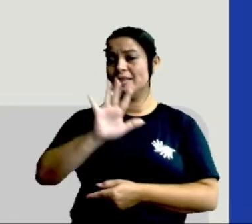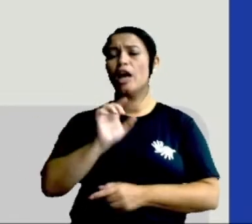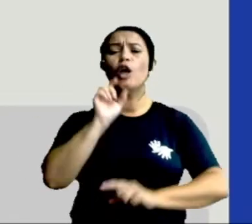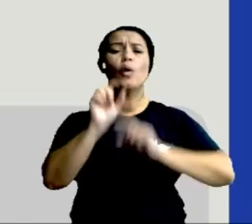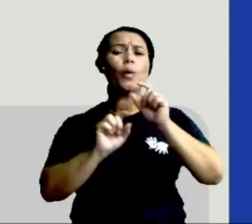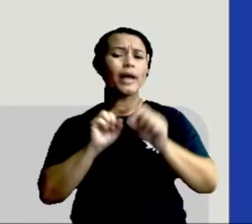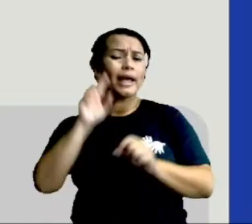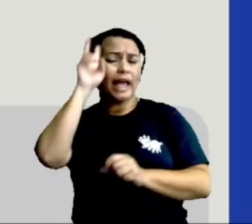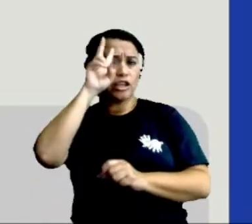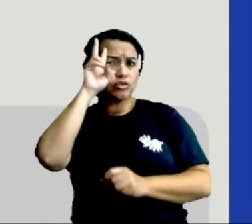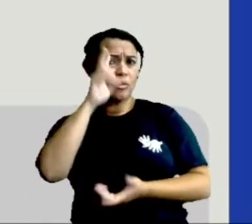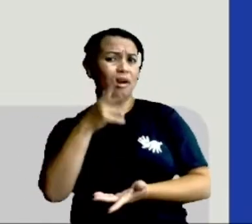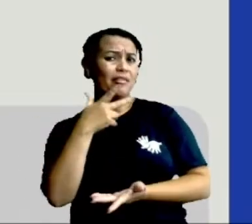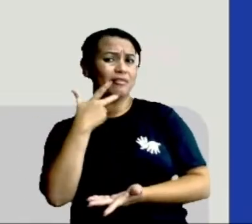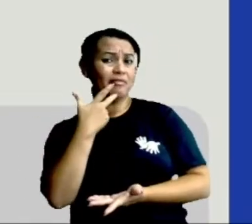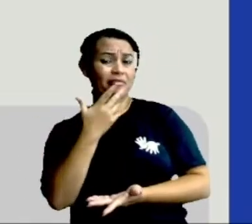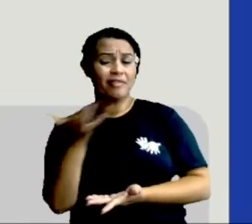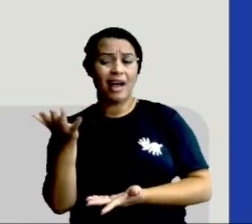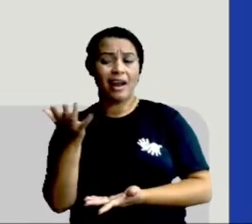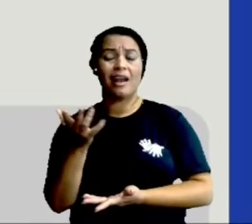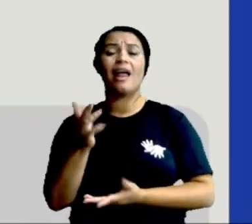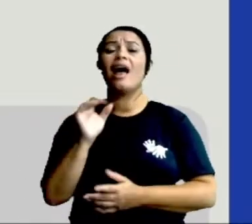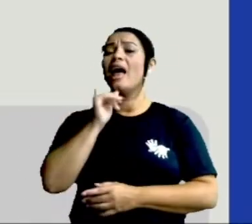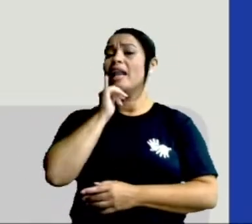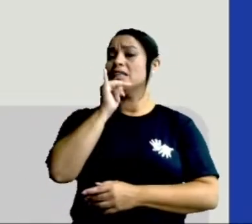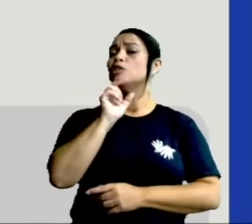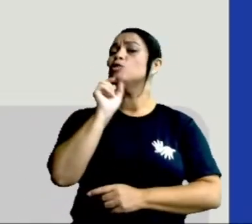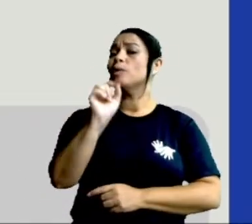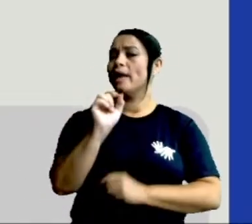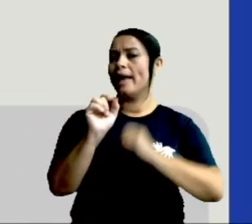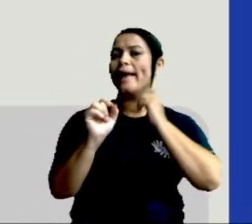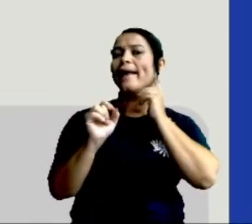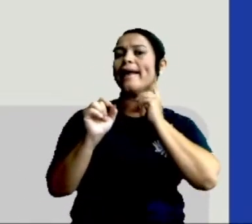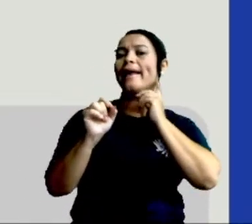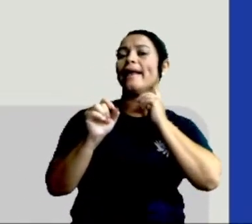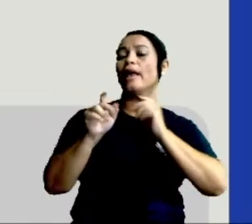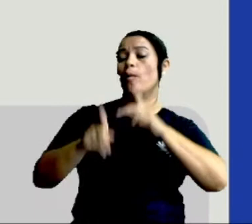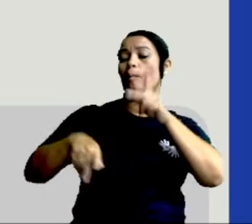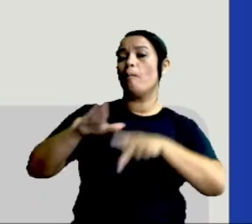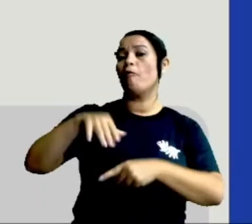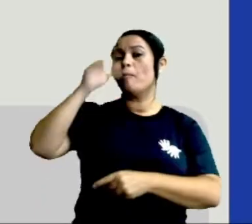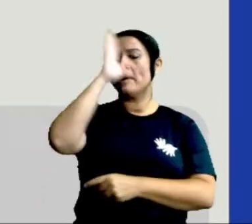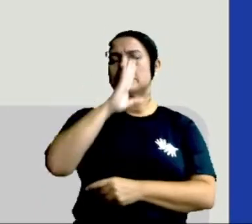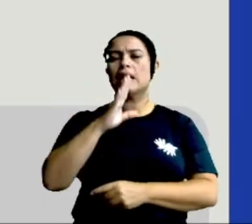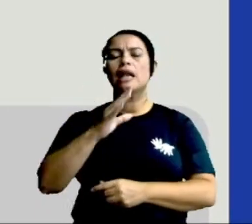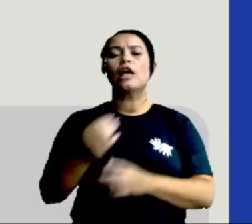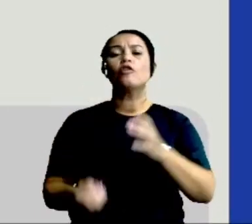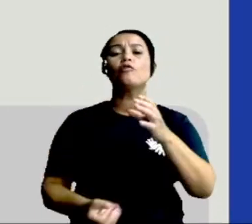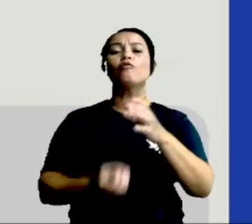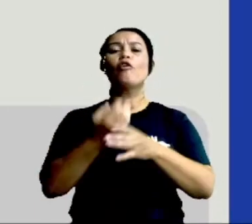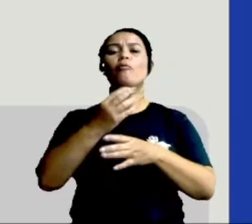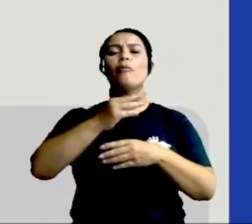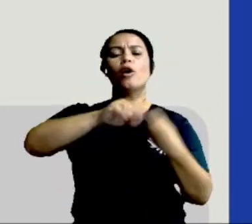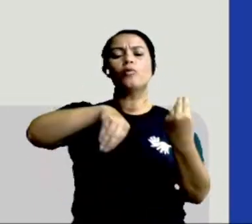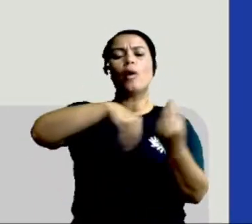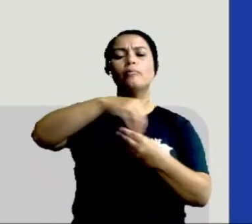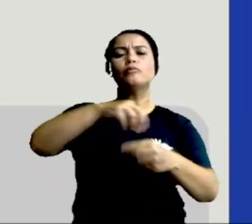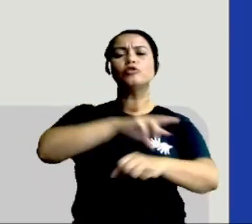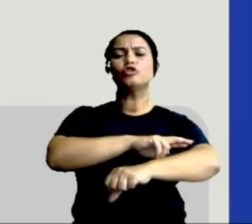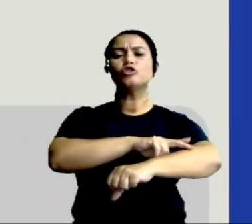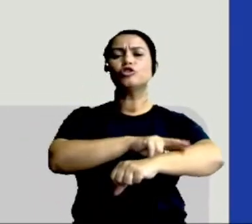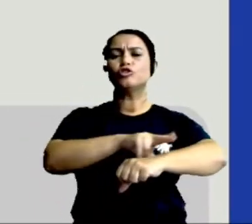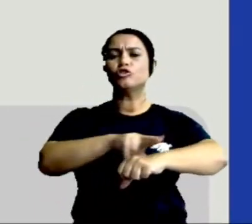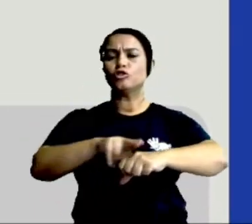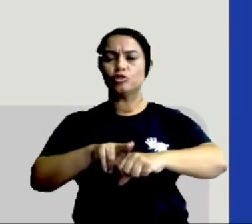O que a história conta? Conta que o povo brasileiro foi formado a partir de mistura de grupos étnicos.